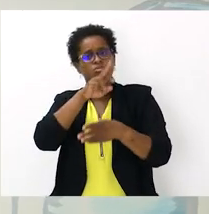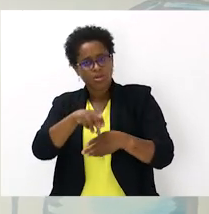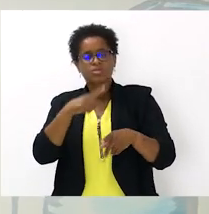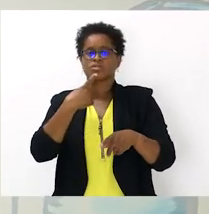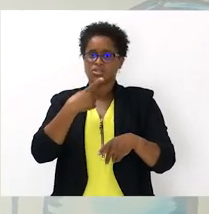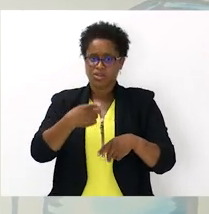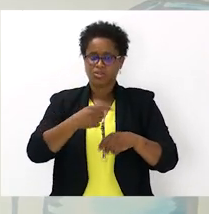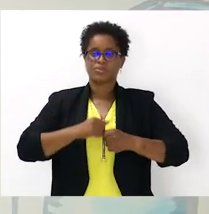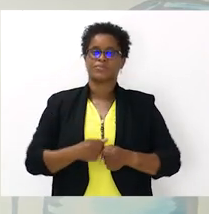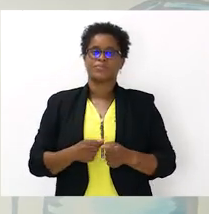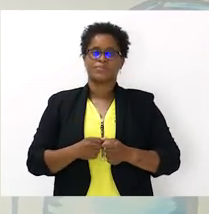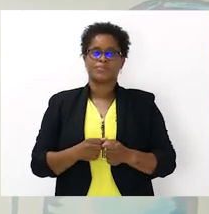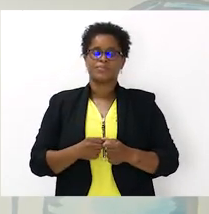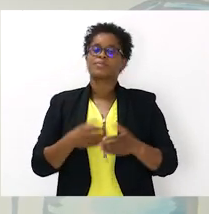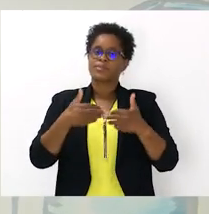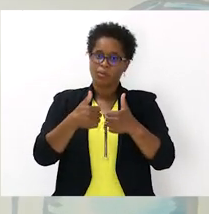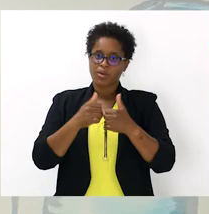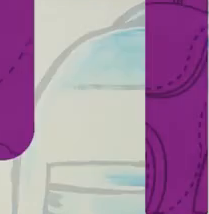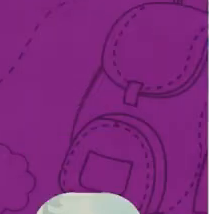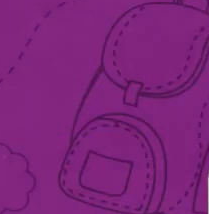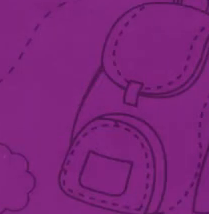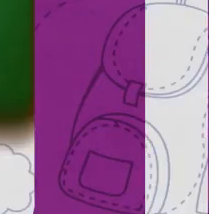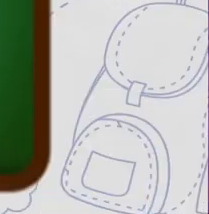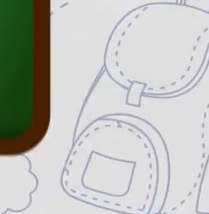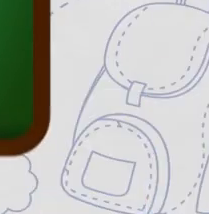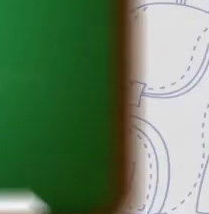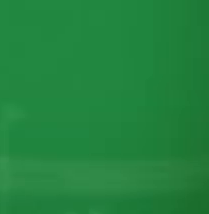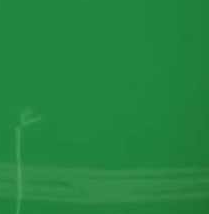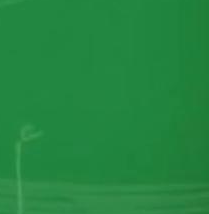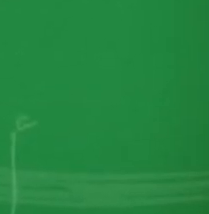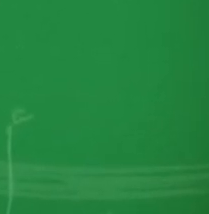Entenderam? Bem.